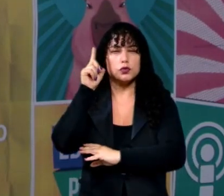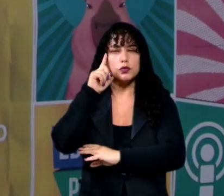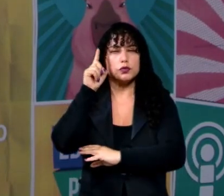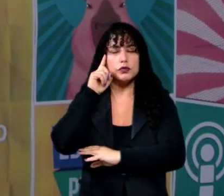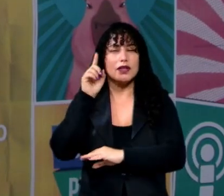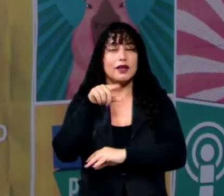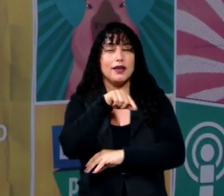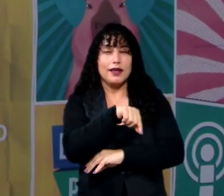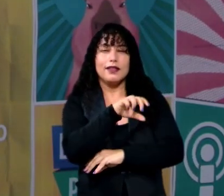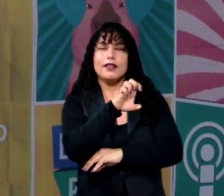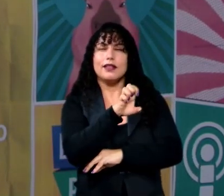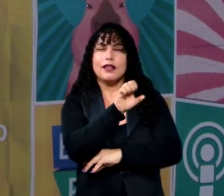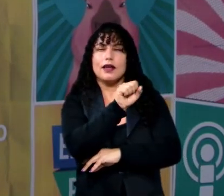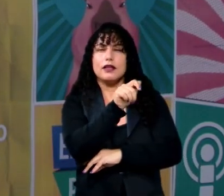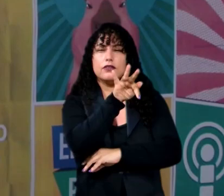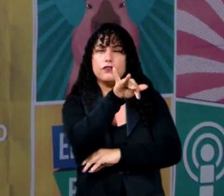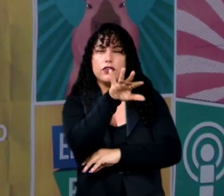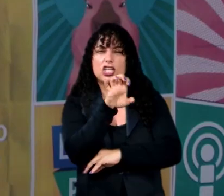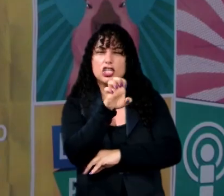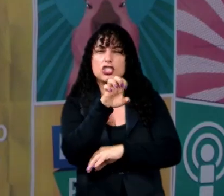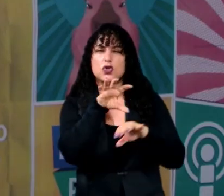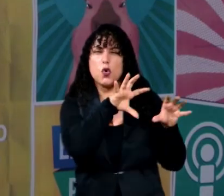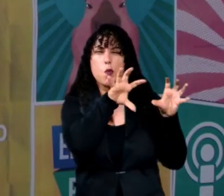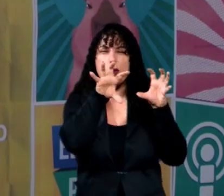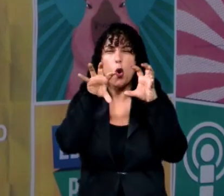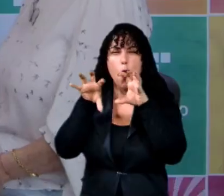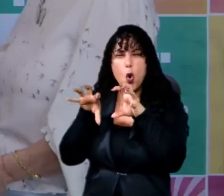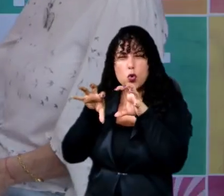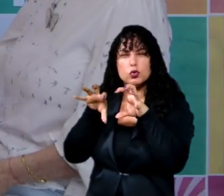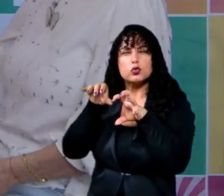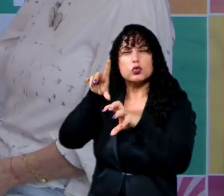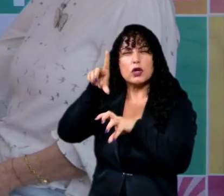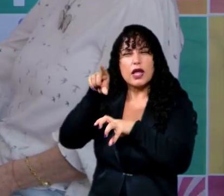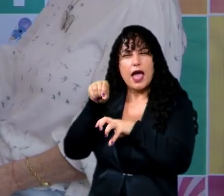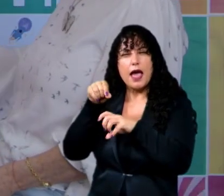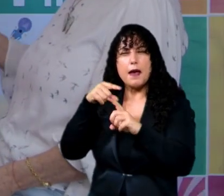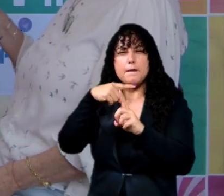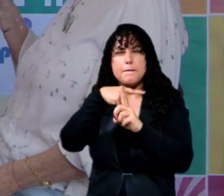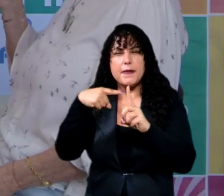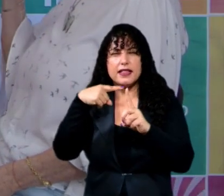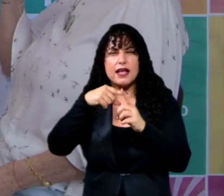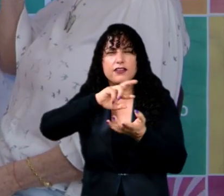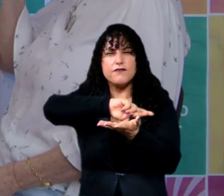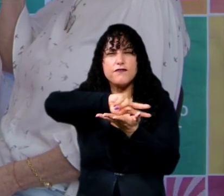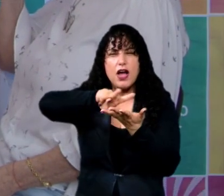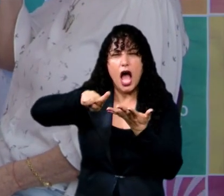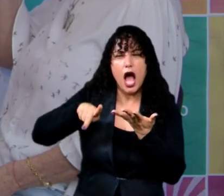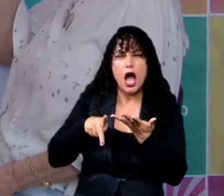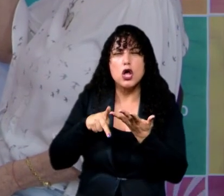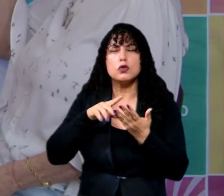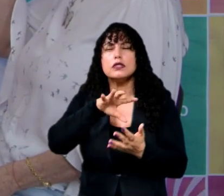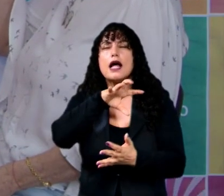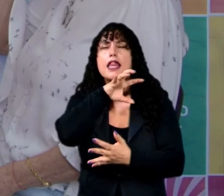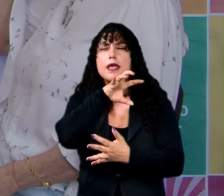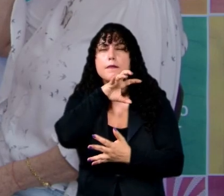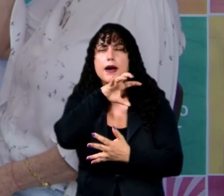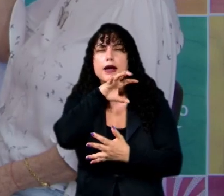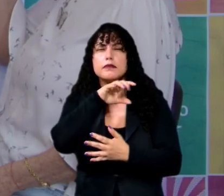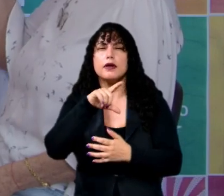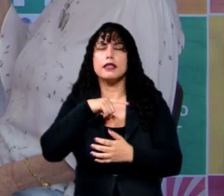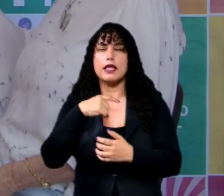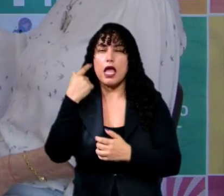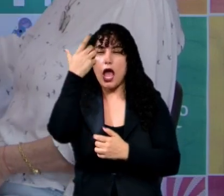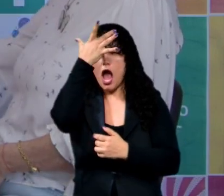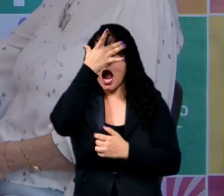na esfinge, o monstro, que é uma metade de vários animais, mas ele tem a